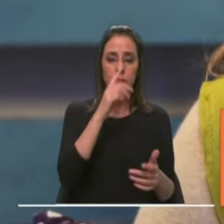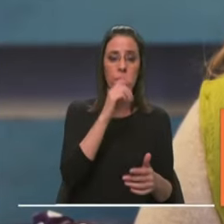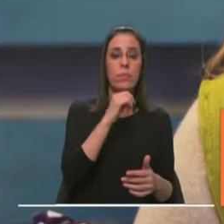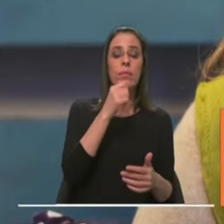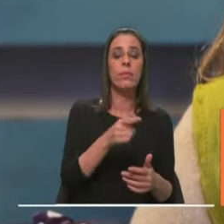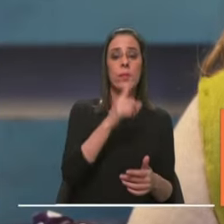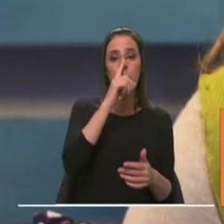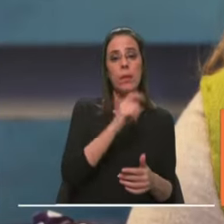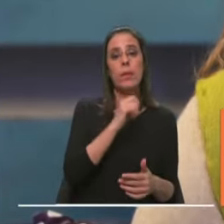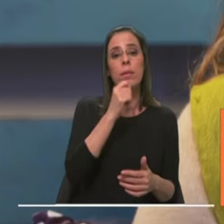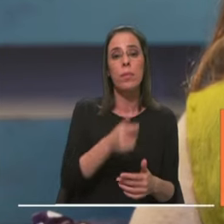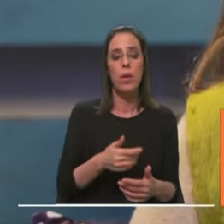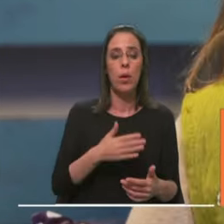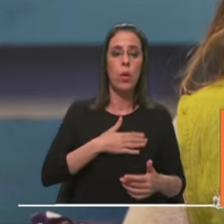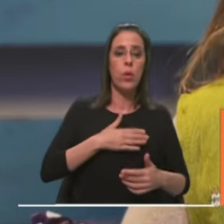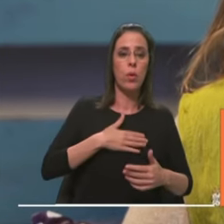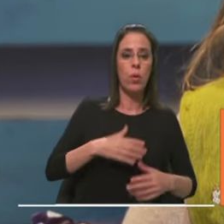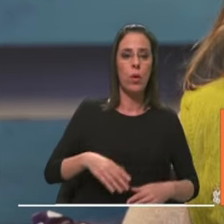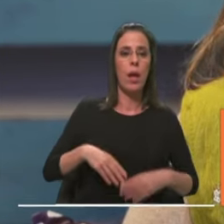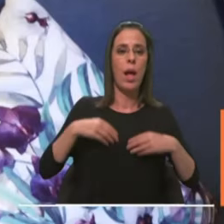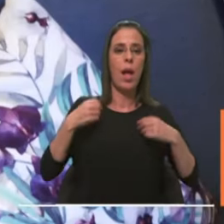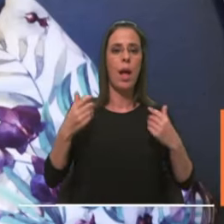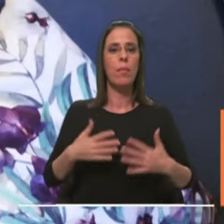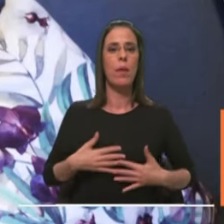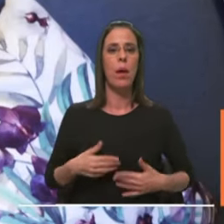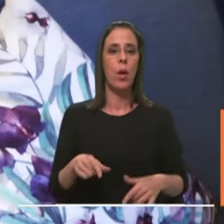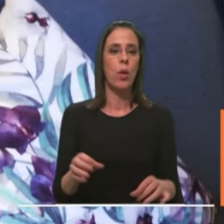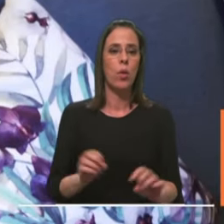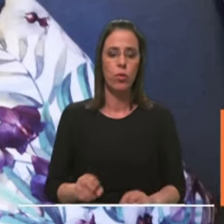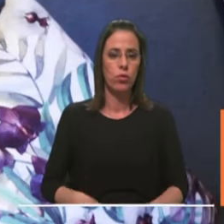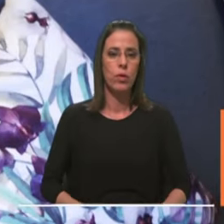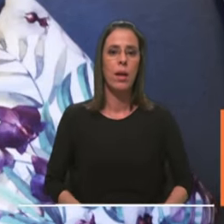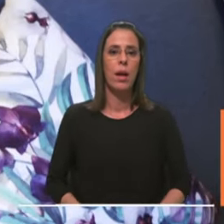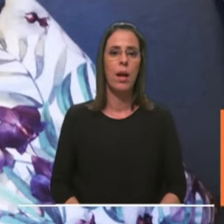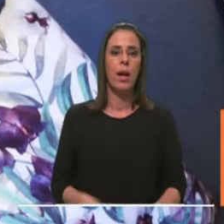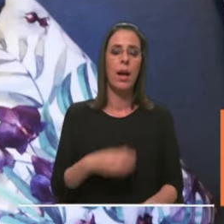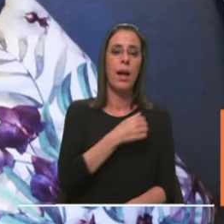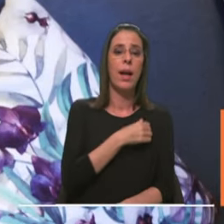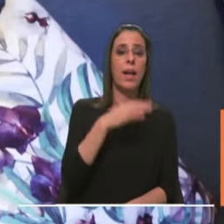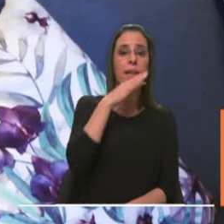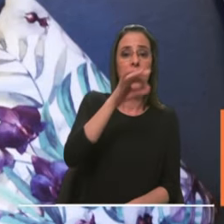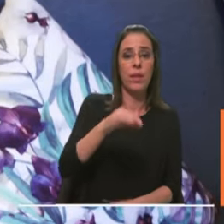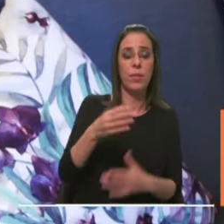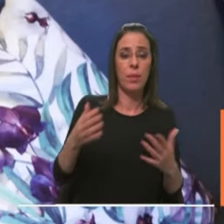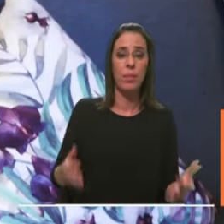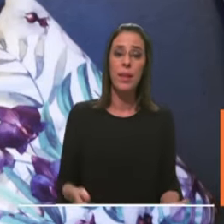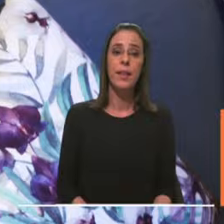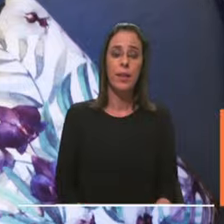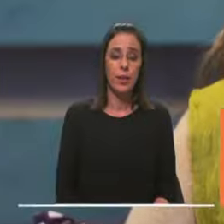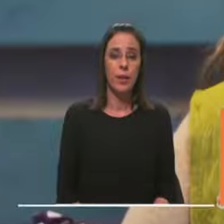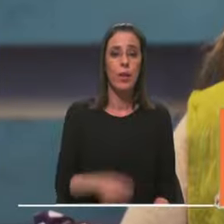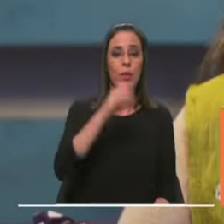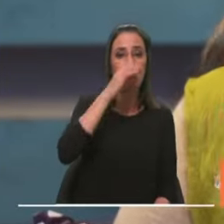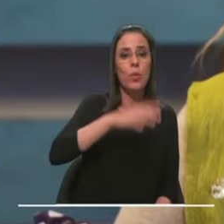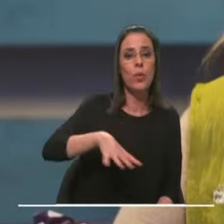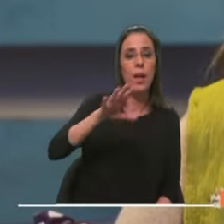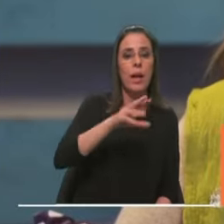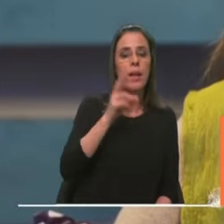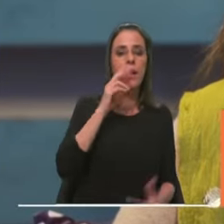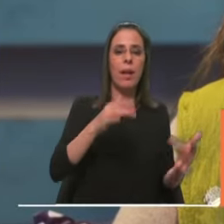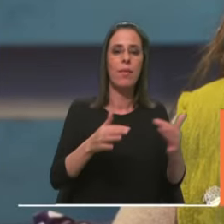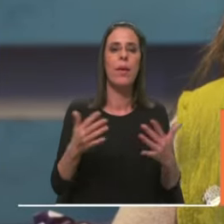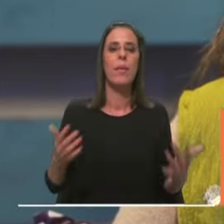parti parte de coração ou de alma cheia digamos assim não tá lá tá assim na casa dos familiares tá na na nos Jardins está a ver